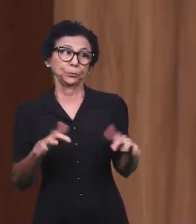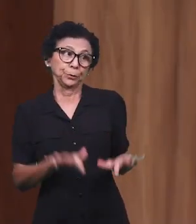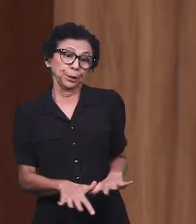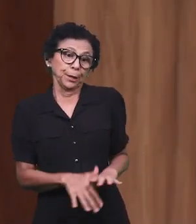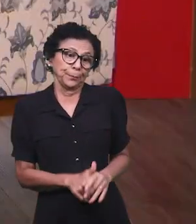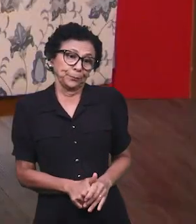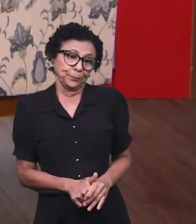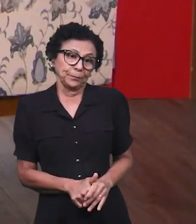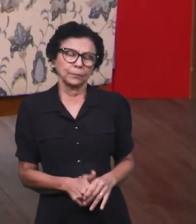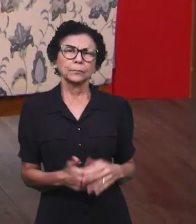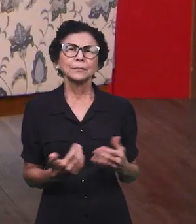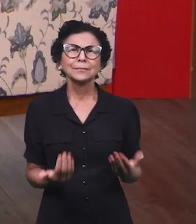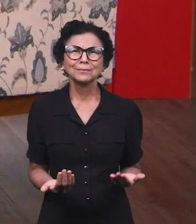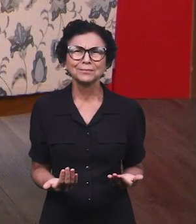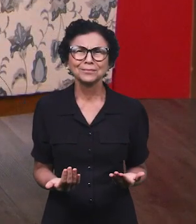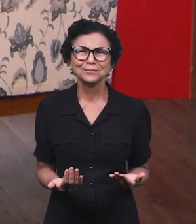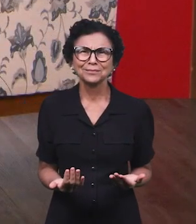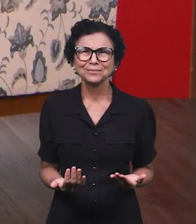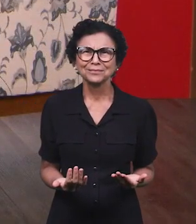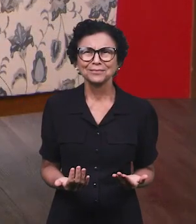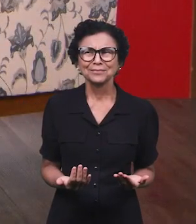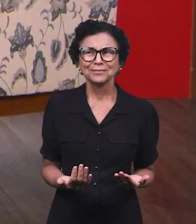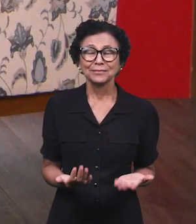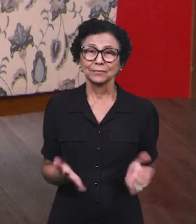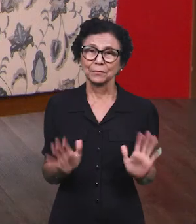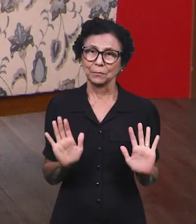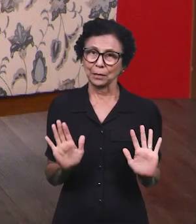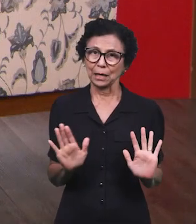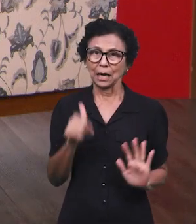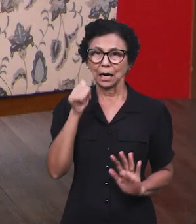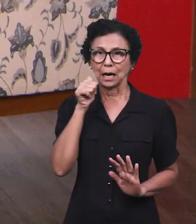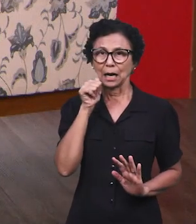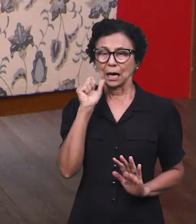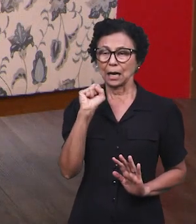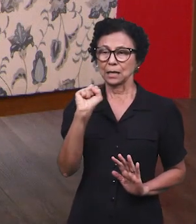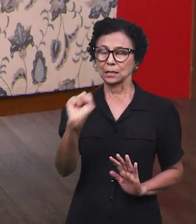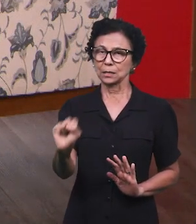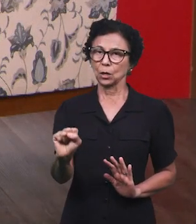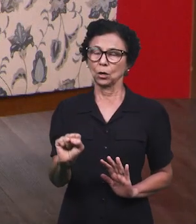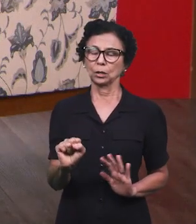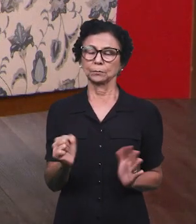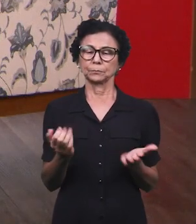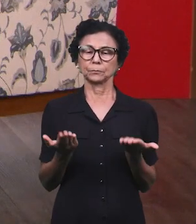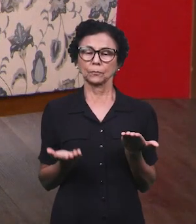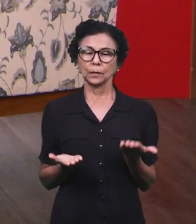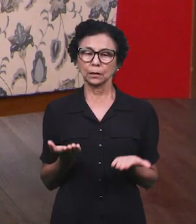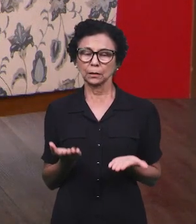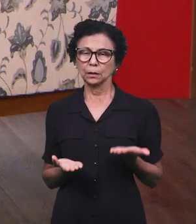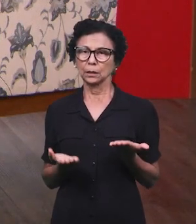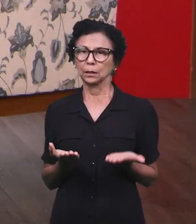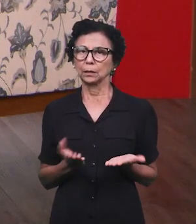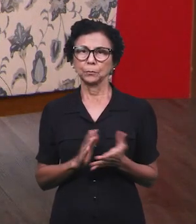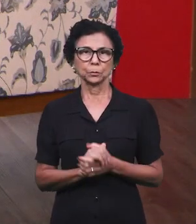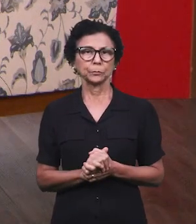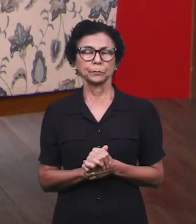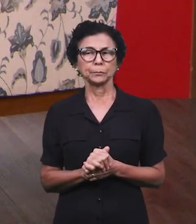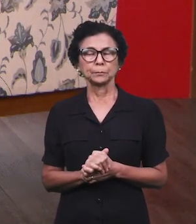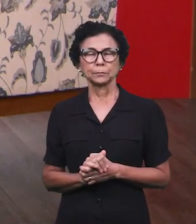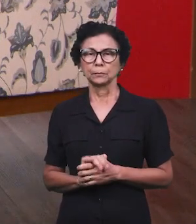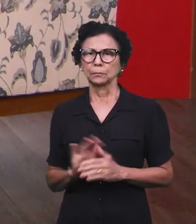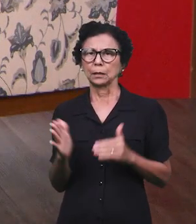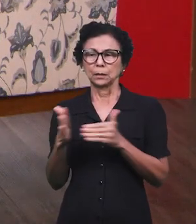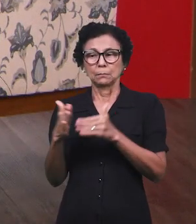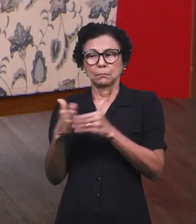é aquilo que nós estamos dizendo. A sogra precisa de saber o seu lugar, de ter um equilíbrio para não se intrometer.